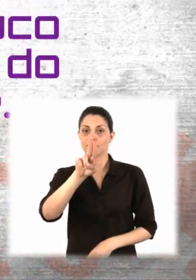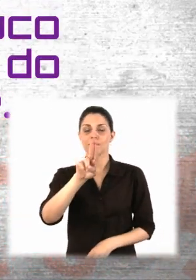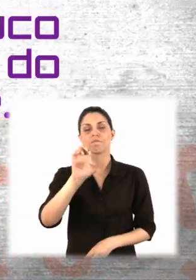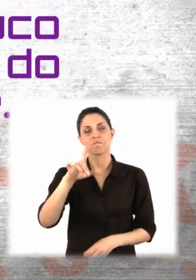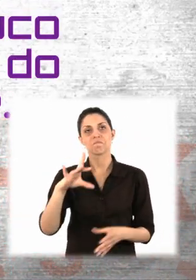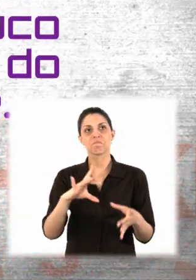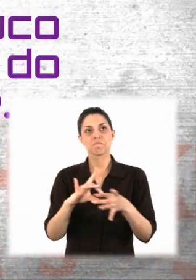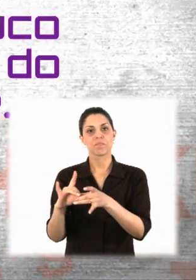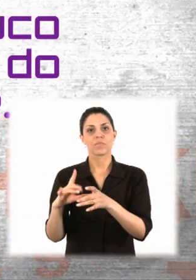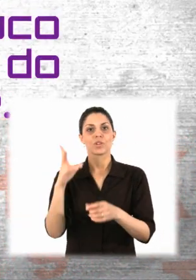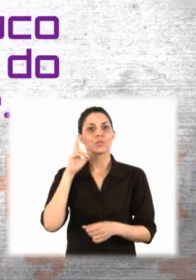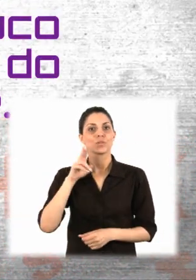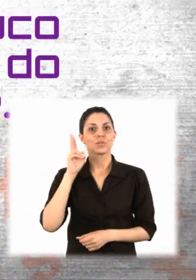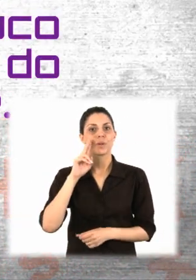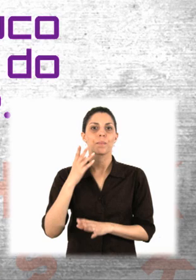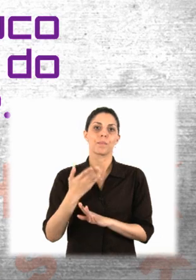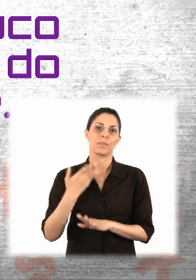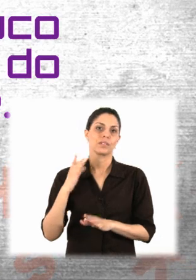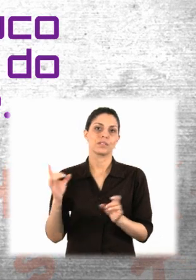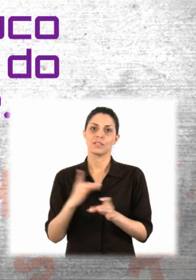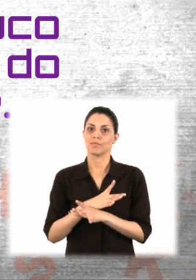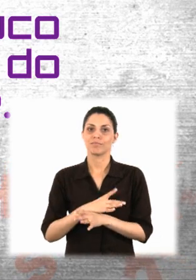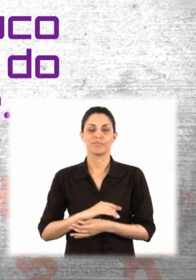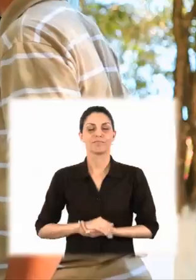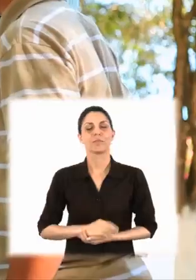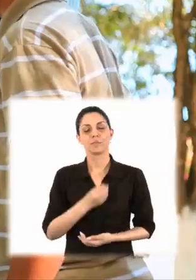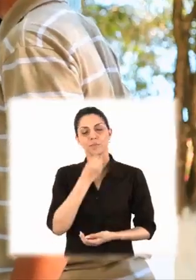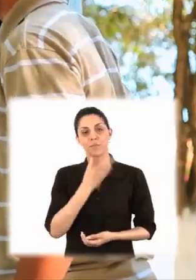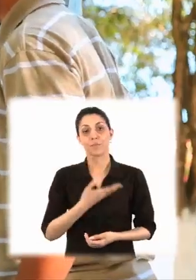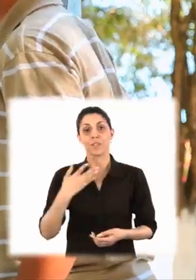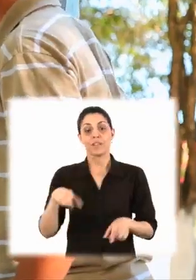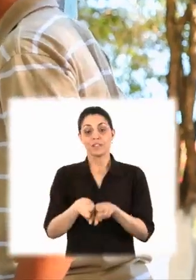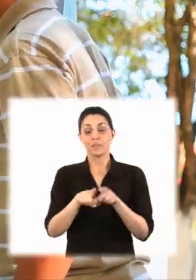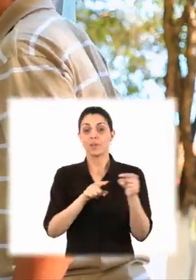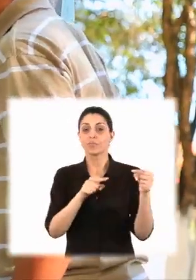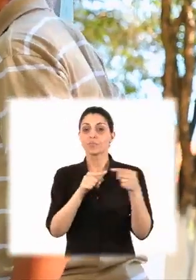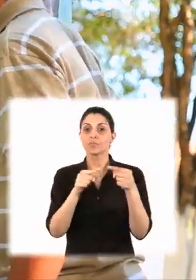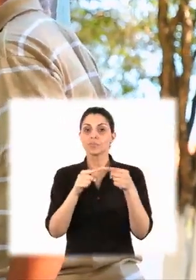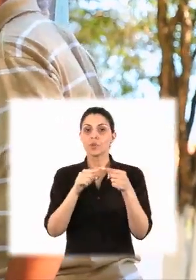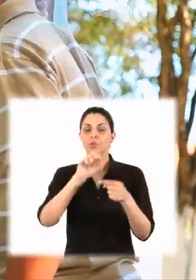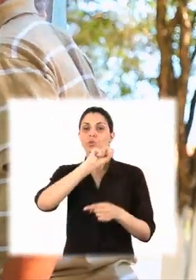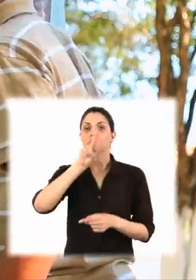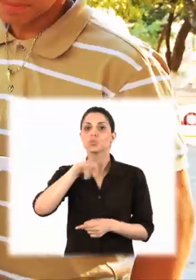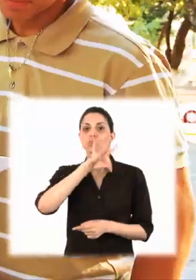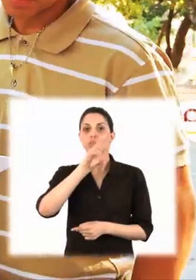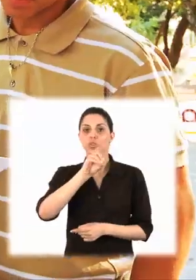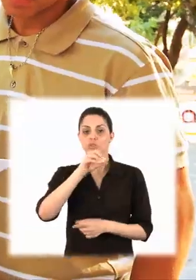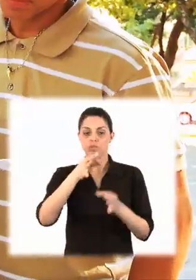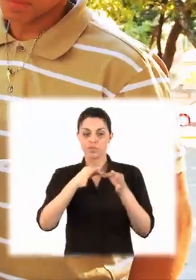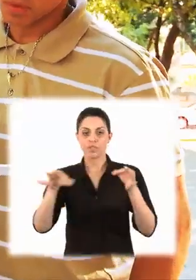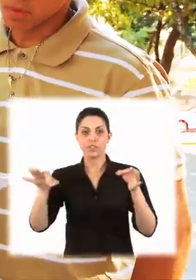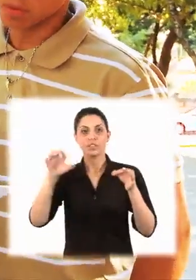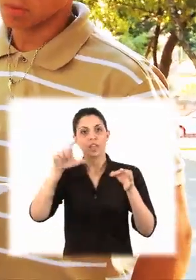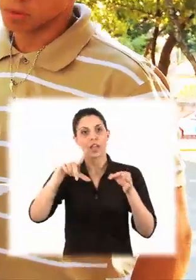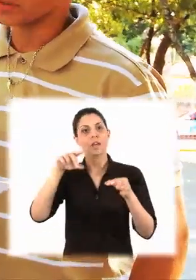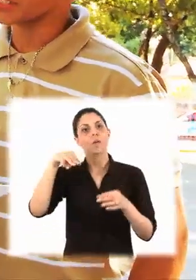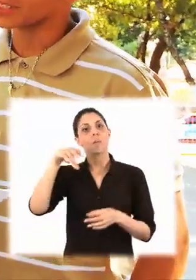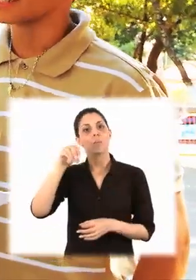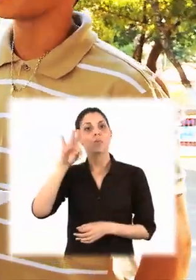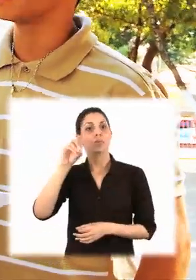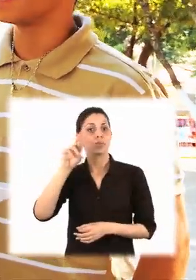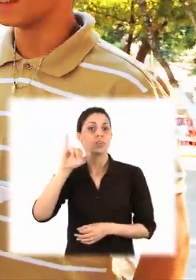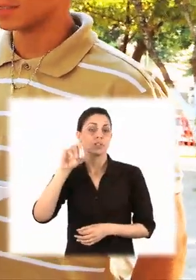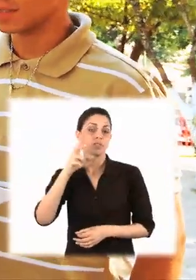Jorge. E ainda tem a ver com o resto da nossa história que tá no passado. Muito bom! E tem a ver também com o sujeito